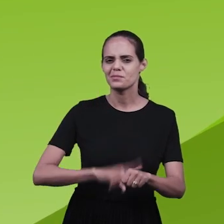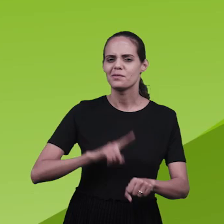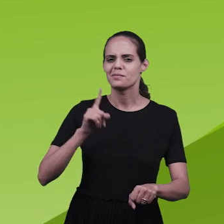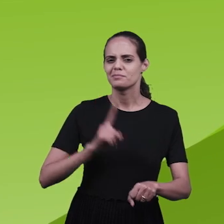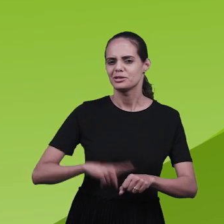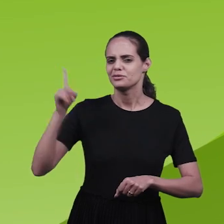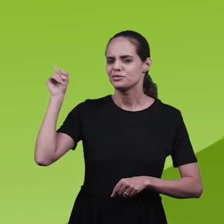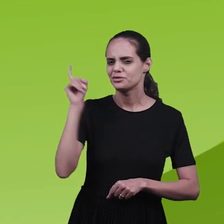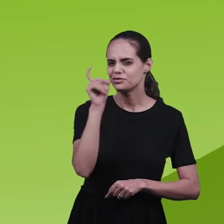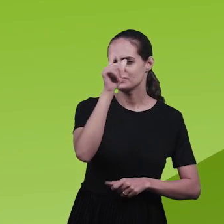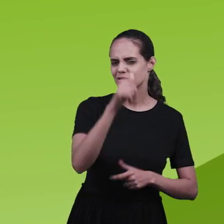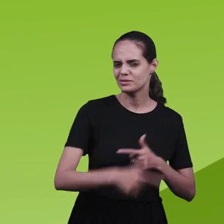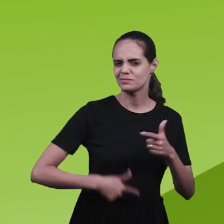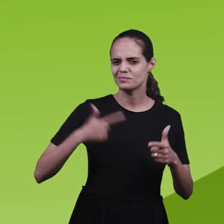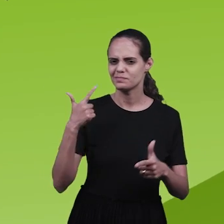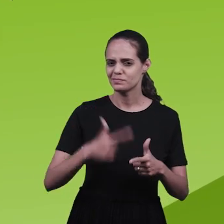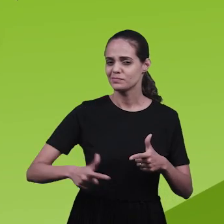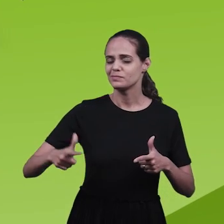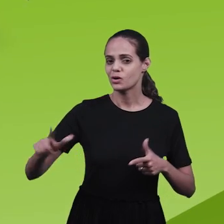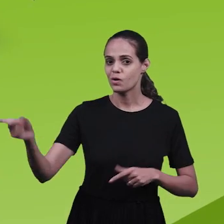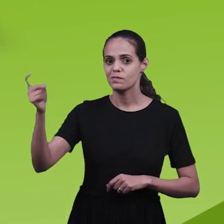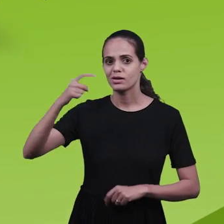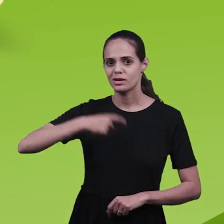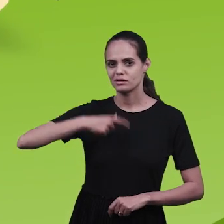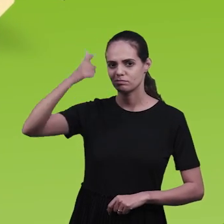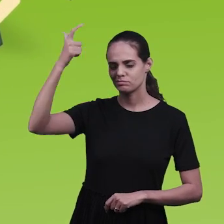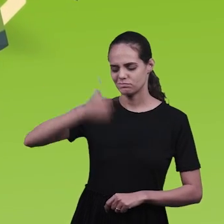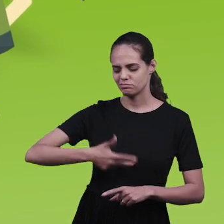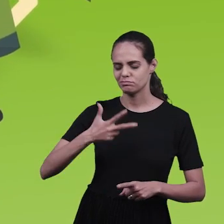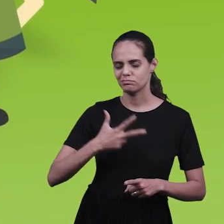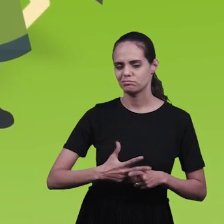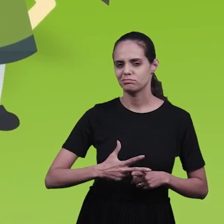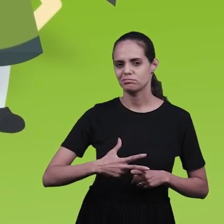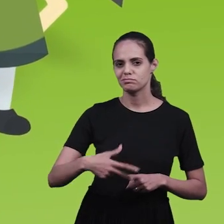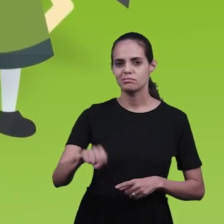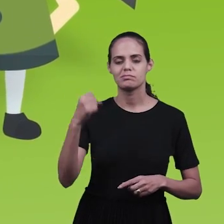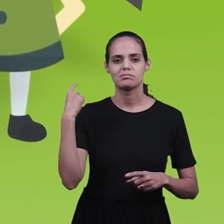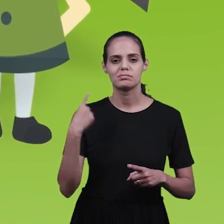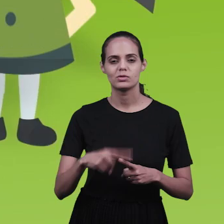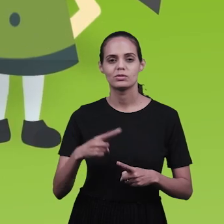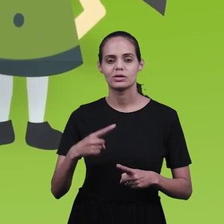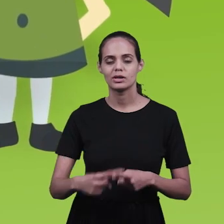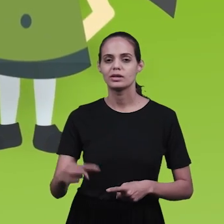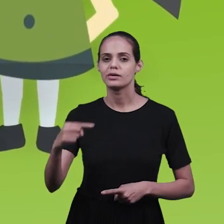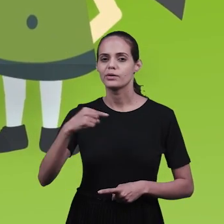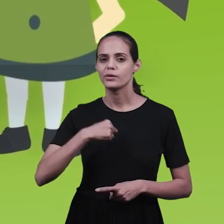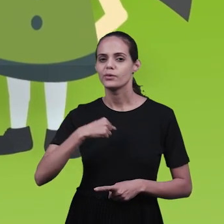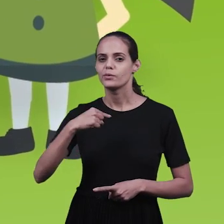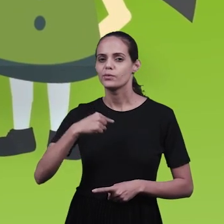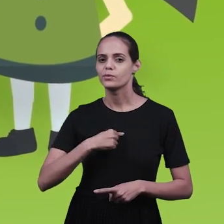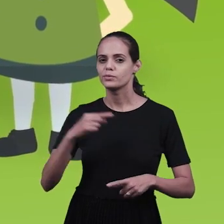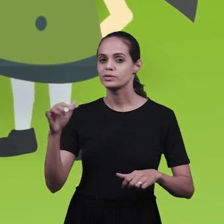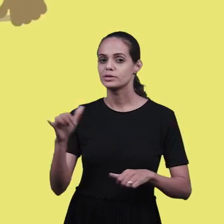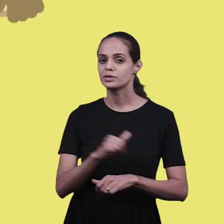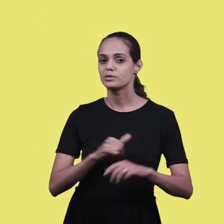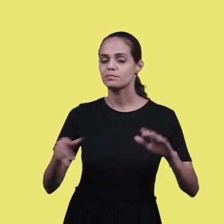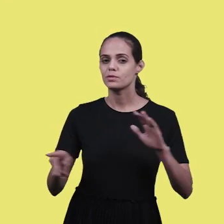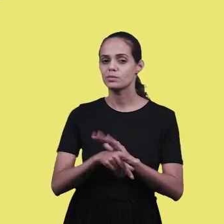Nas batalhas sou vencedor, uso as armas